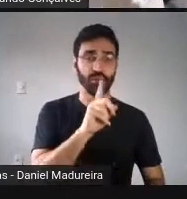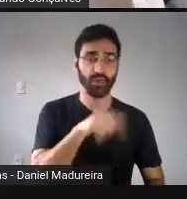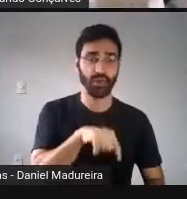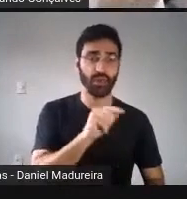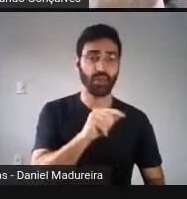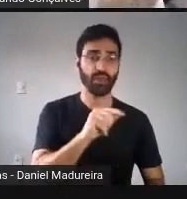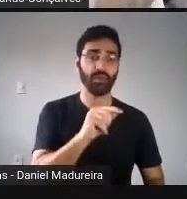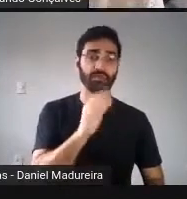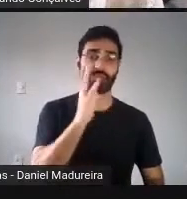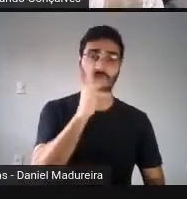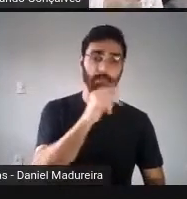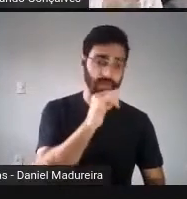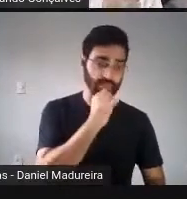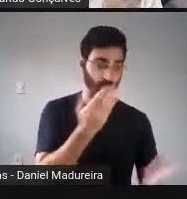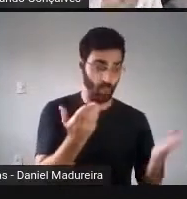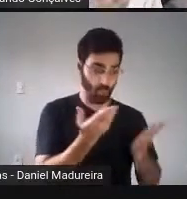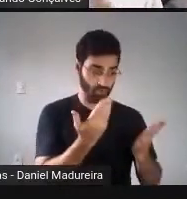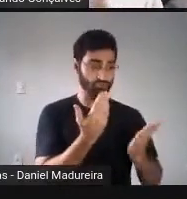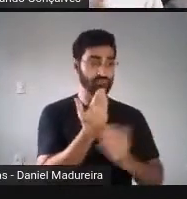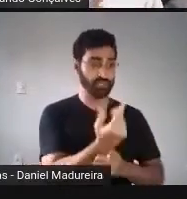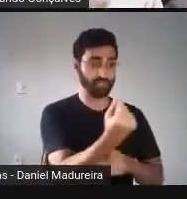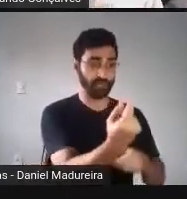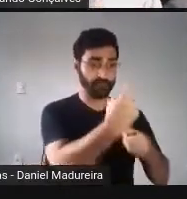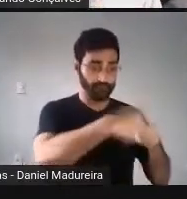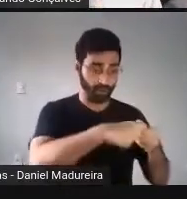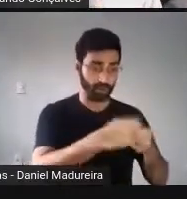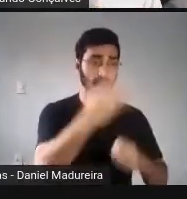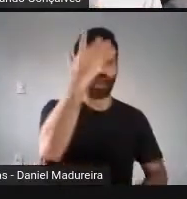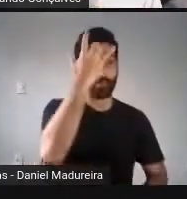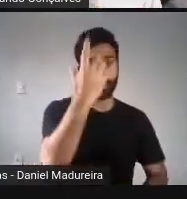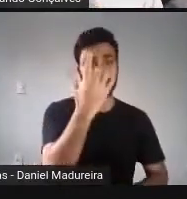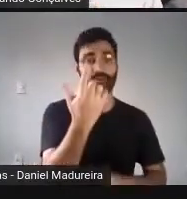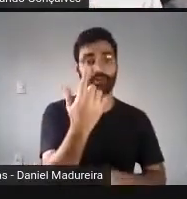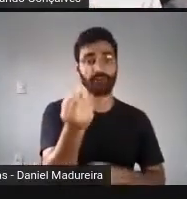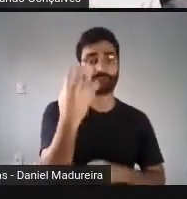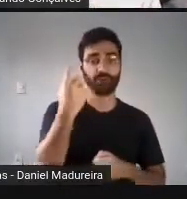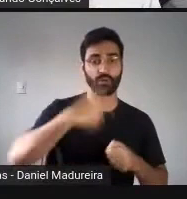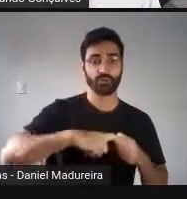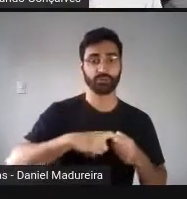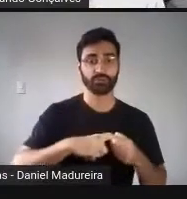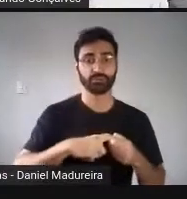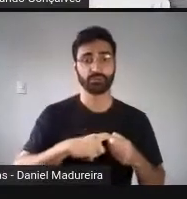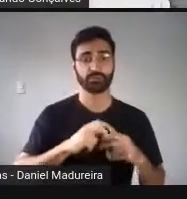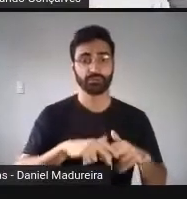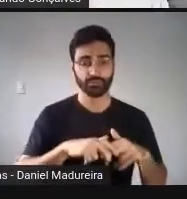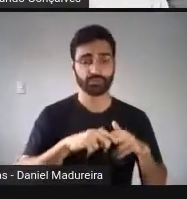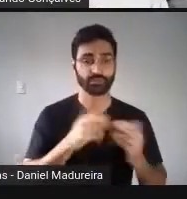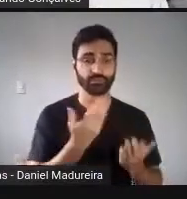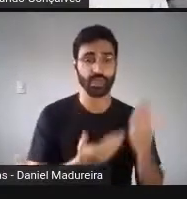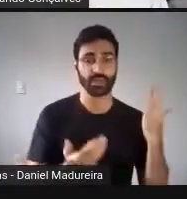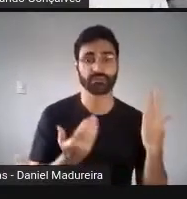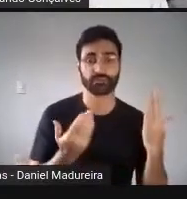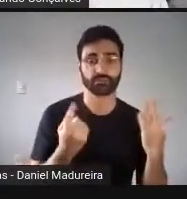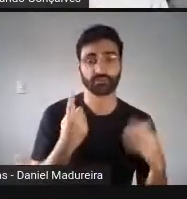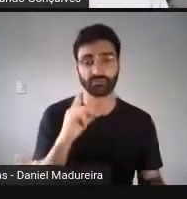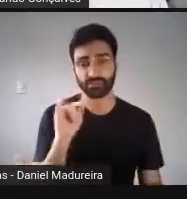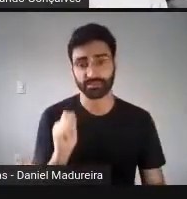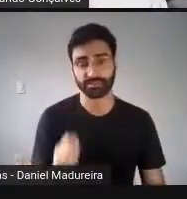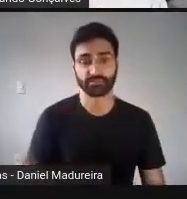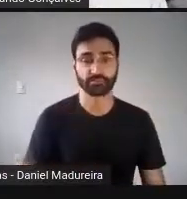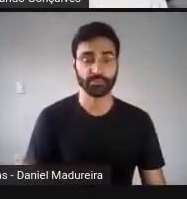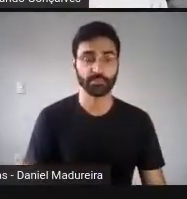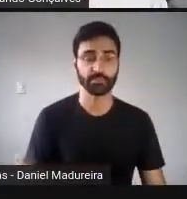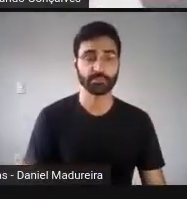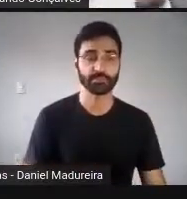ou seja, eu peço o resgate hoje, o dinheiro está na conta amanhã. Então, em termos de liquidez, ele perde um pouquinho para os outros. Só